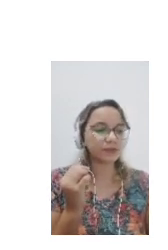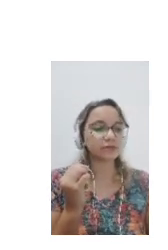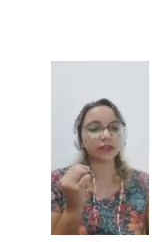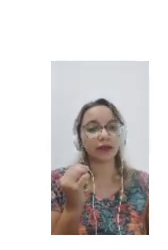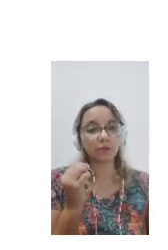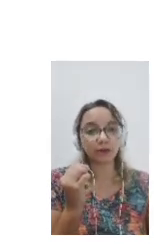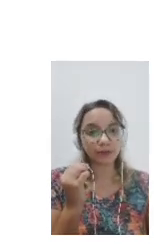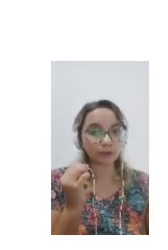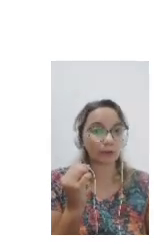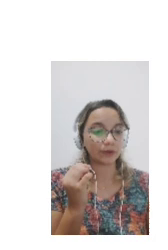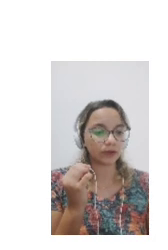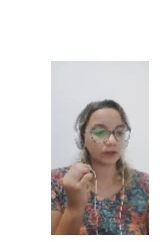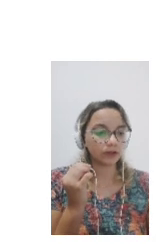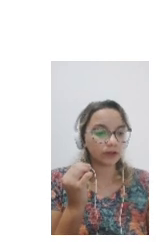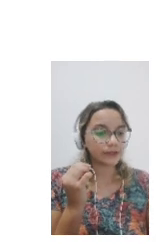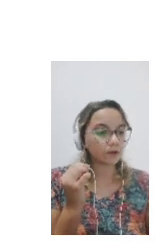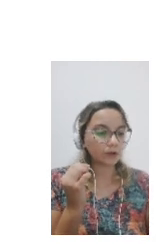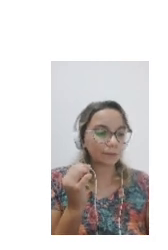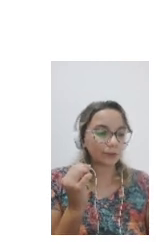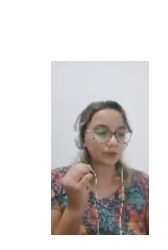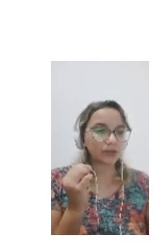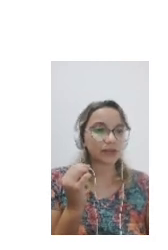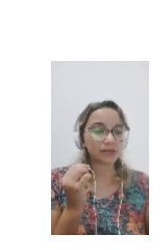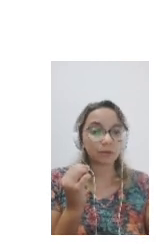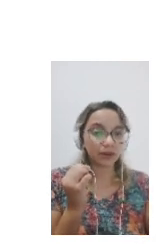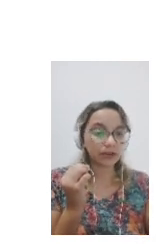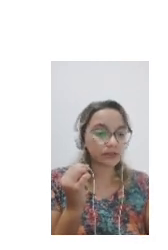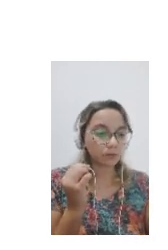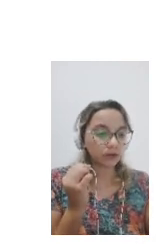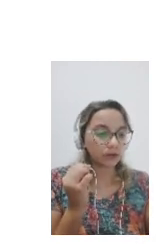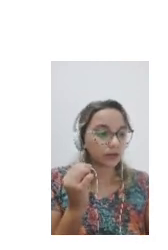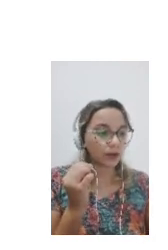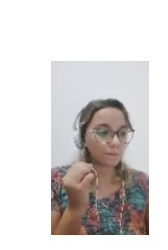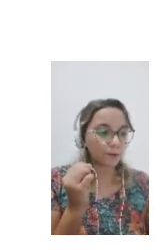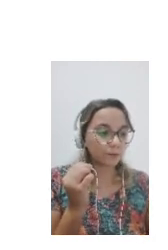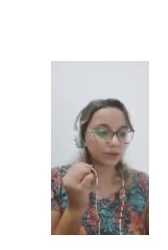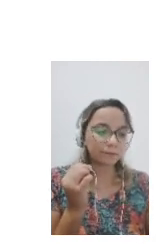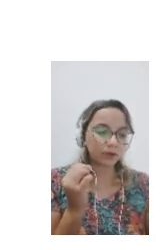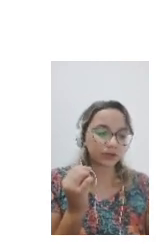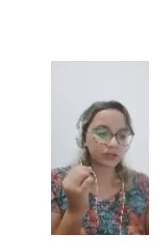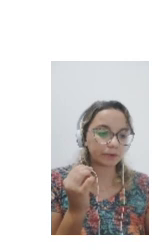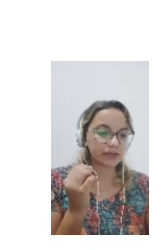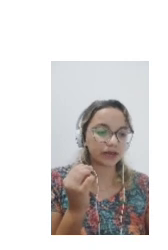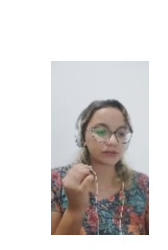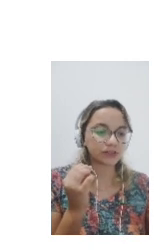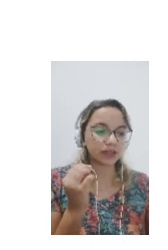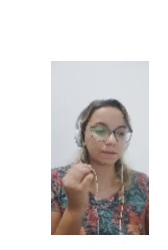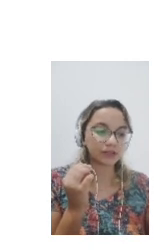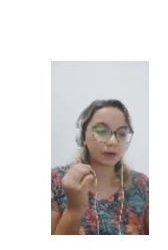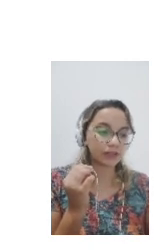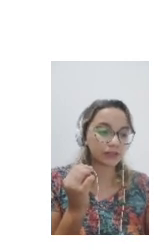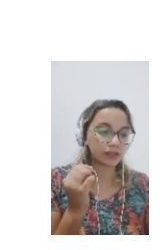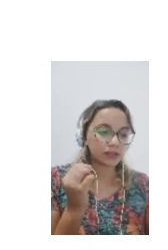bem difícil ter com outra pessoa. Segundo ponto, nós temos a comunicação, que é um meio muito importante para as